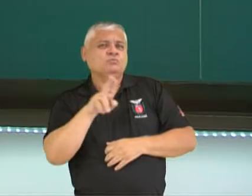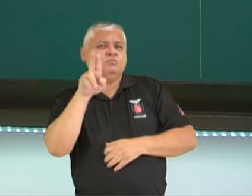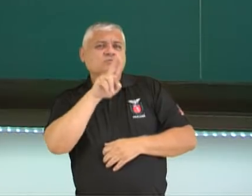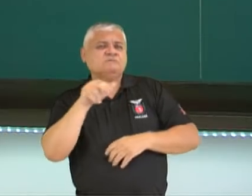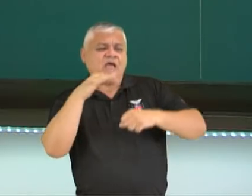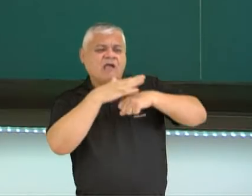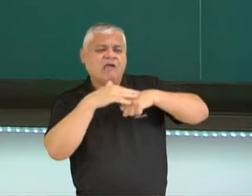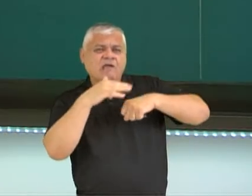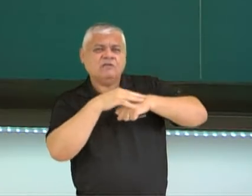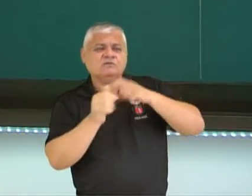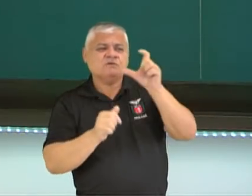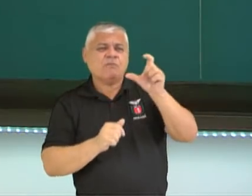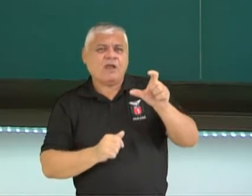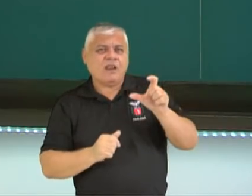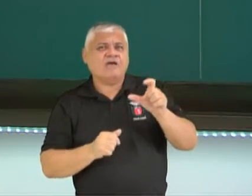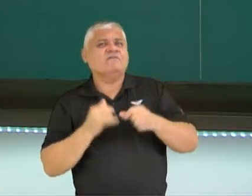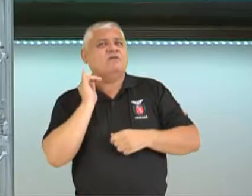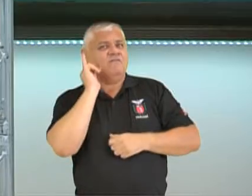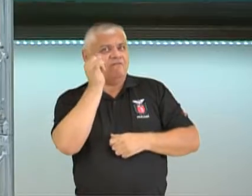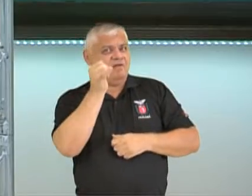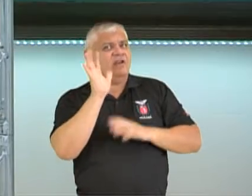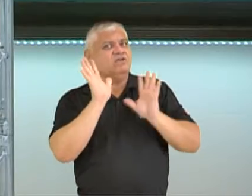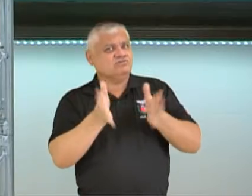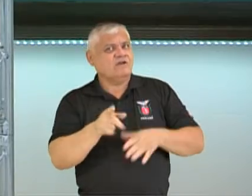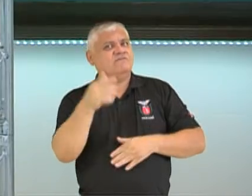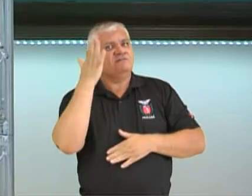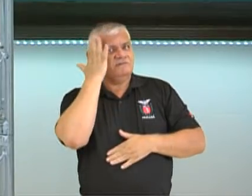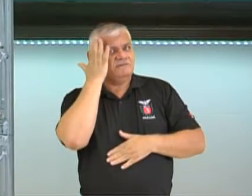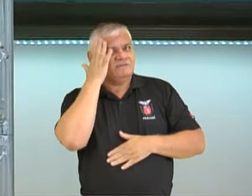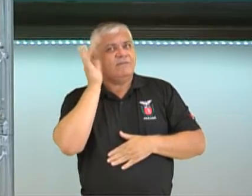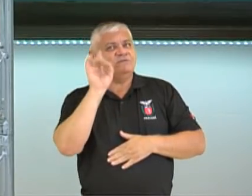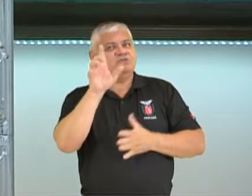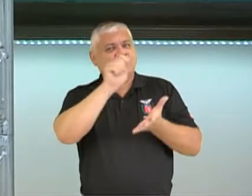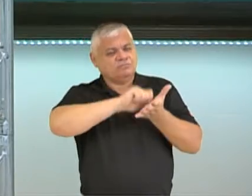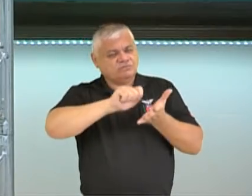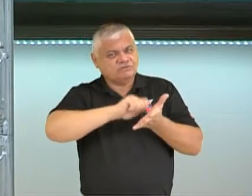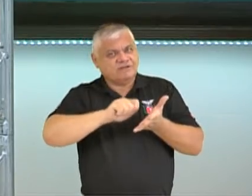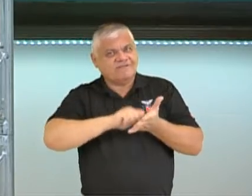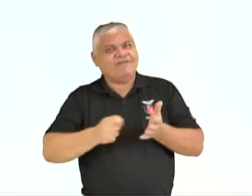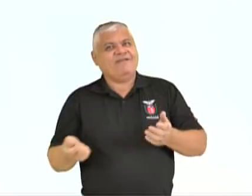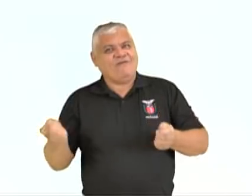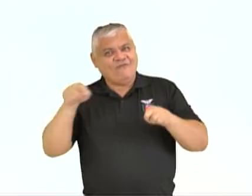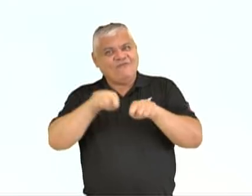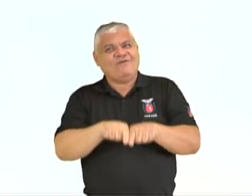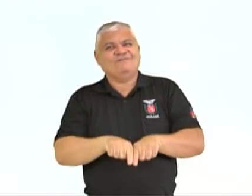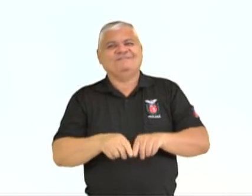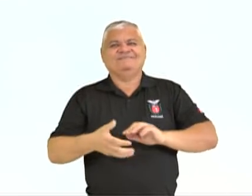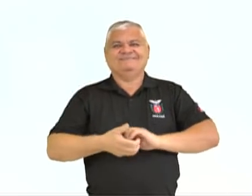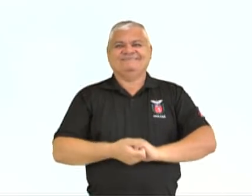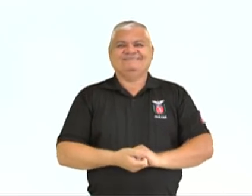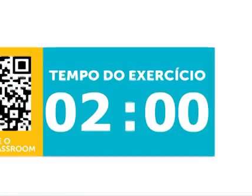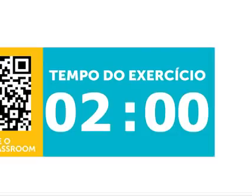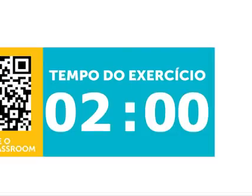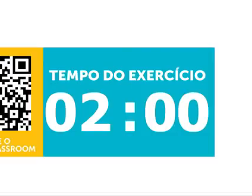nesse caso? Eu já te contei, você já sabe, é só escrever e eu volto já.